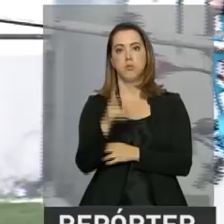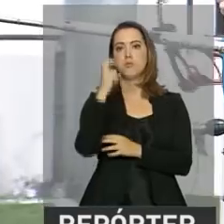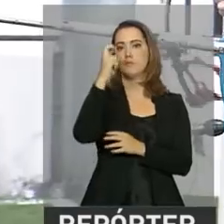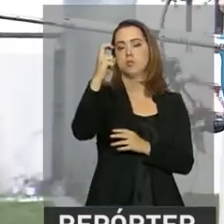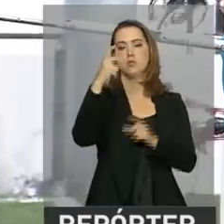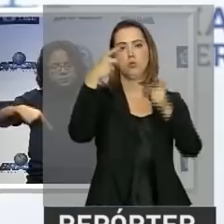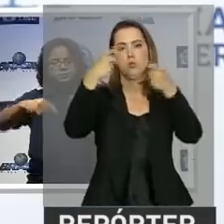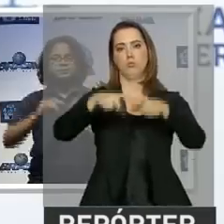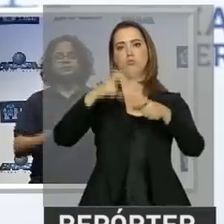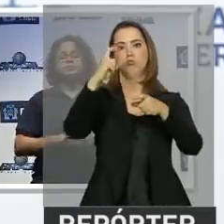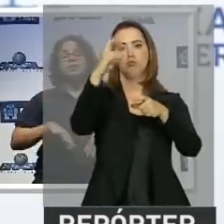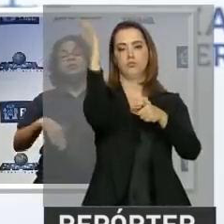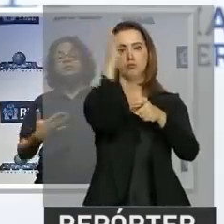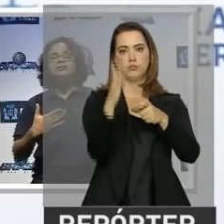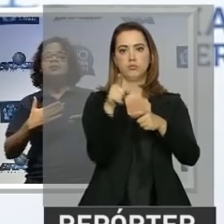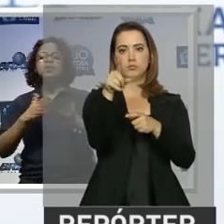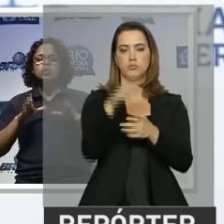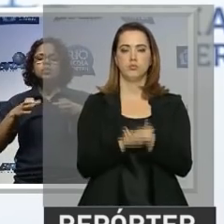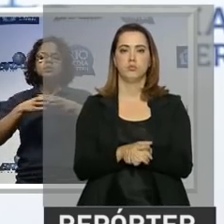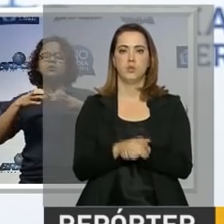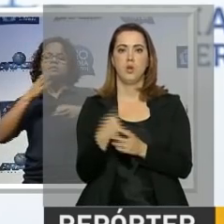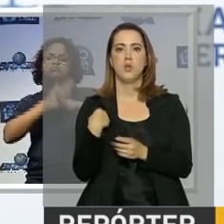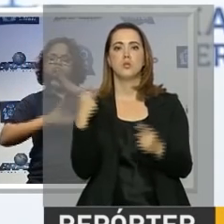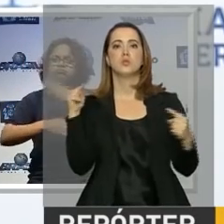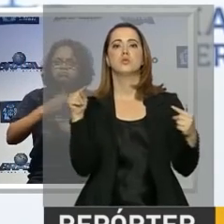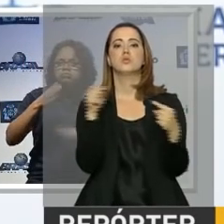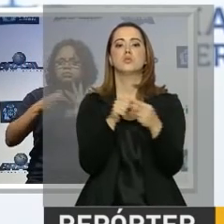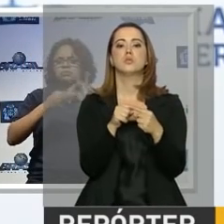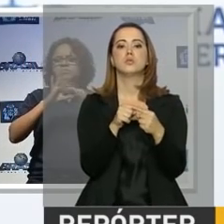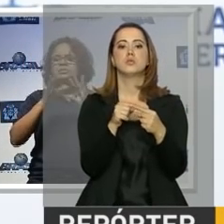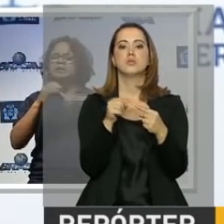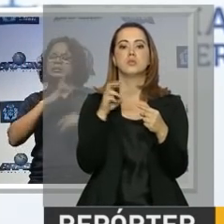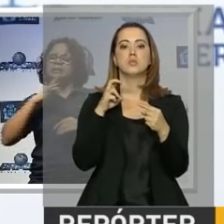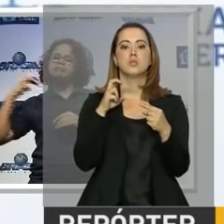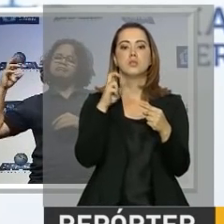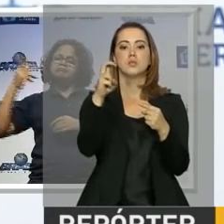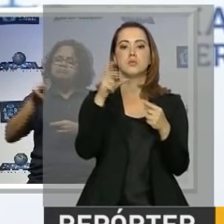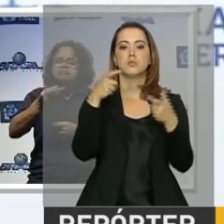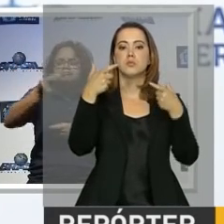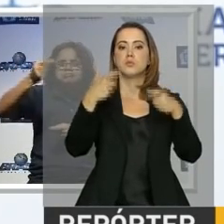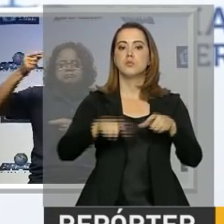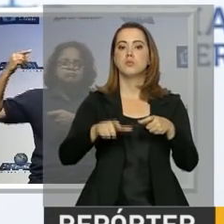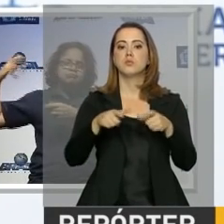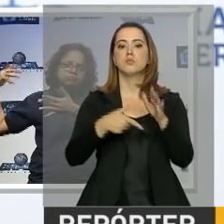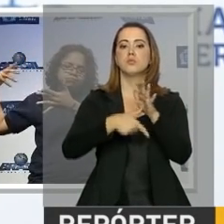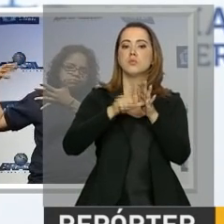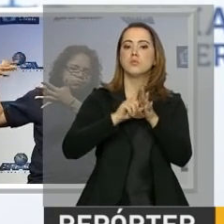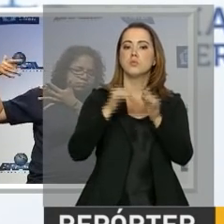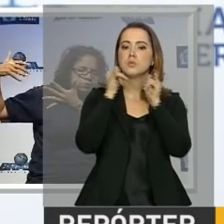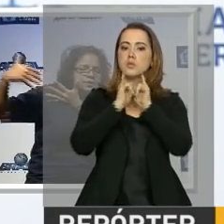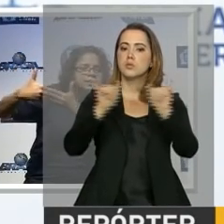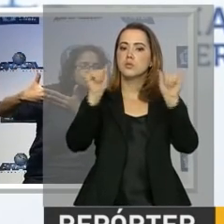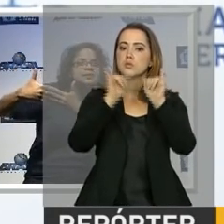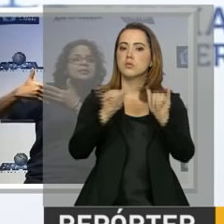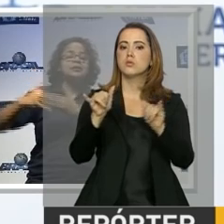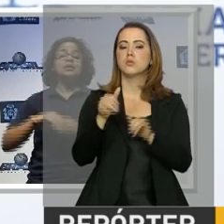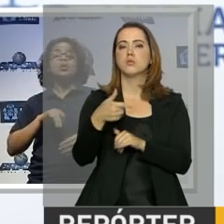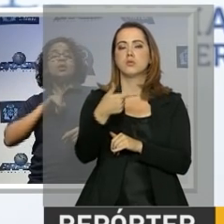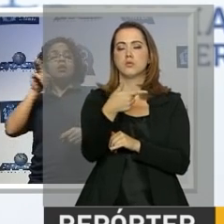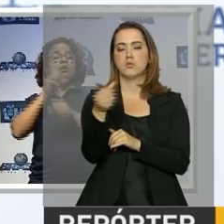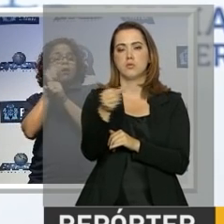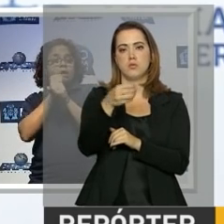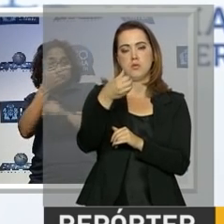de medalhas. Essa meta do quinto lugar em 2016, ela foi anunciada em 2009, que a gente trabalha